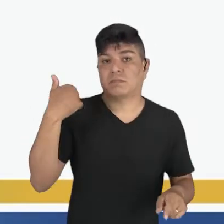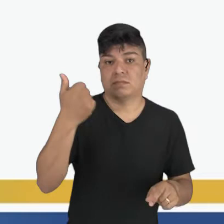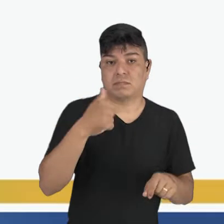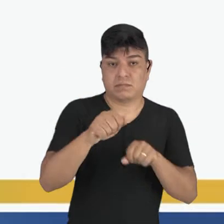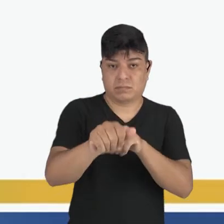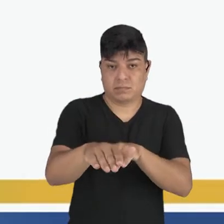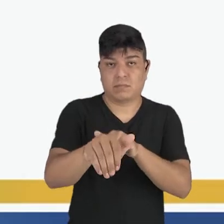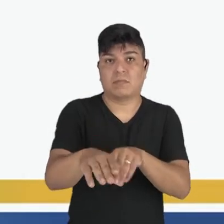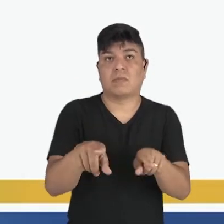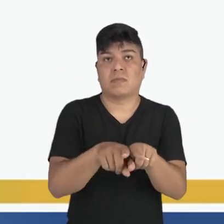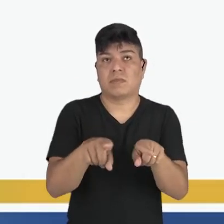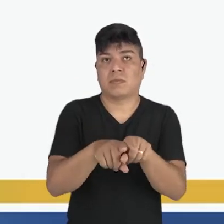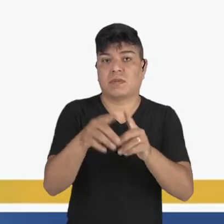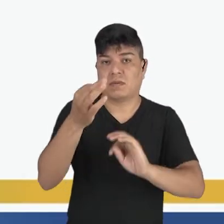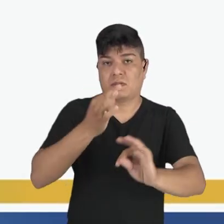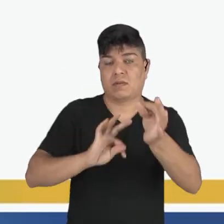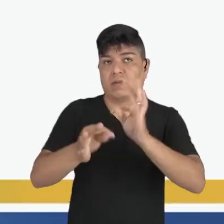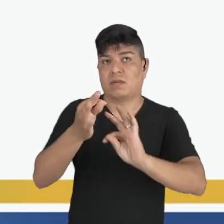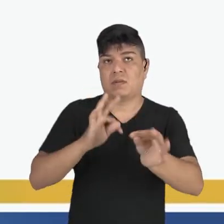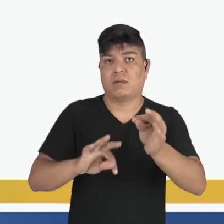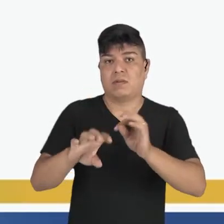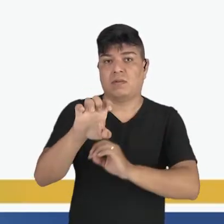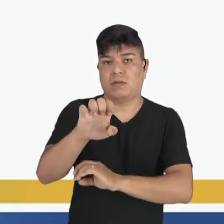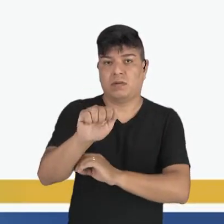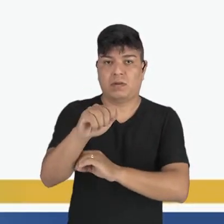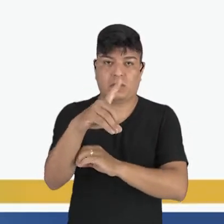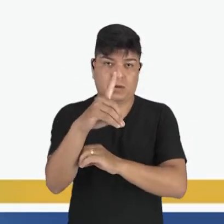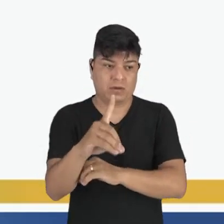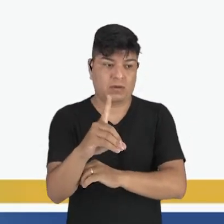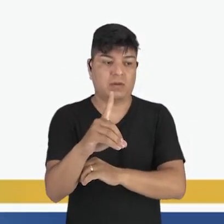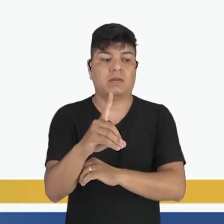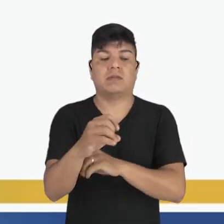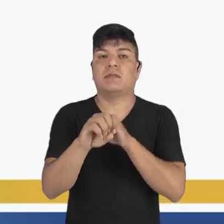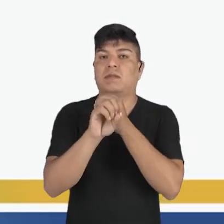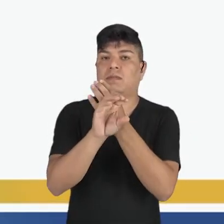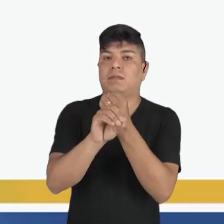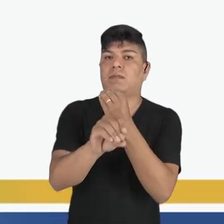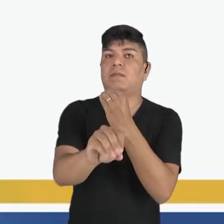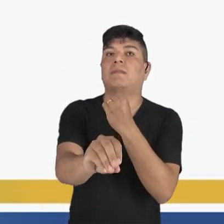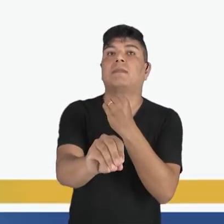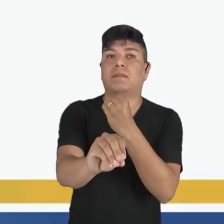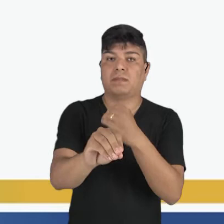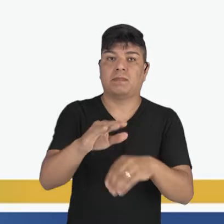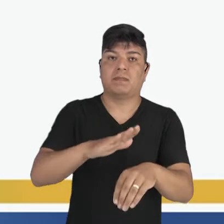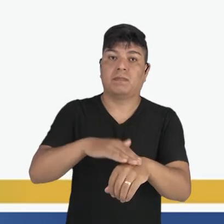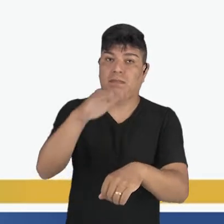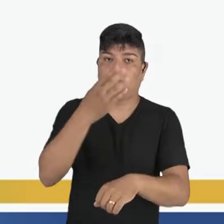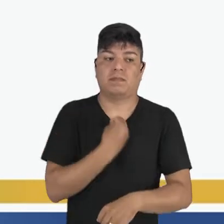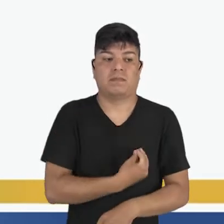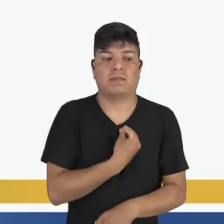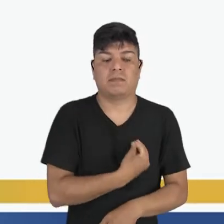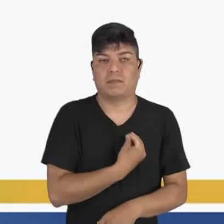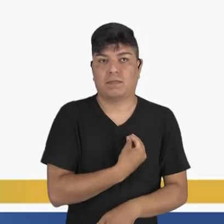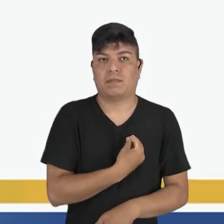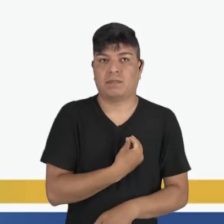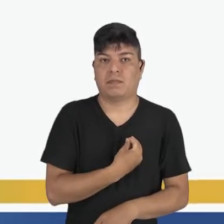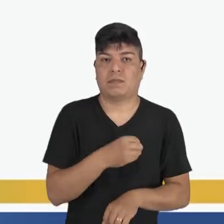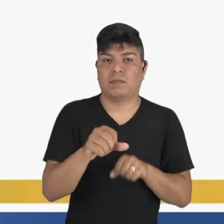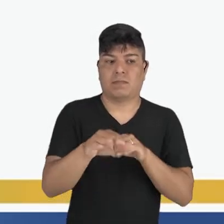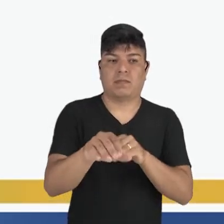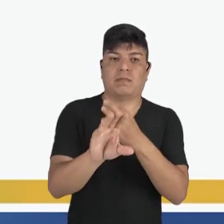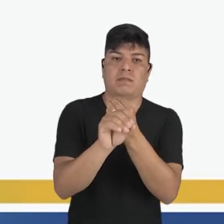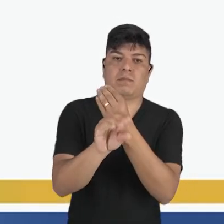a educação. Tecnologias como o EAD e a realidade aumentada são cada vez mais presentes, né? O EAD, o ensino